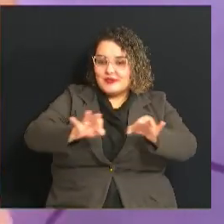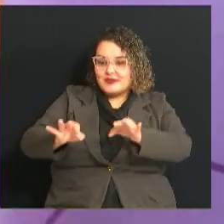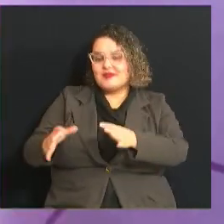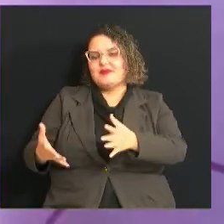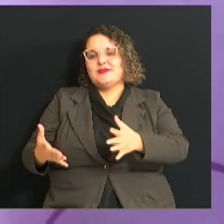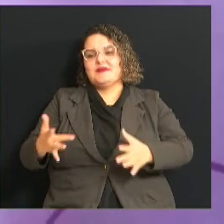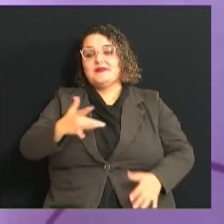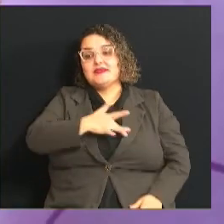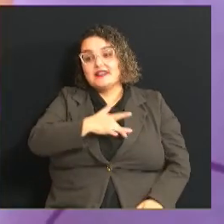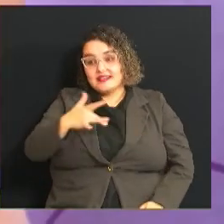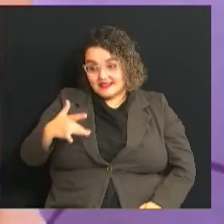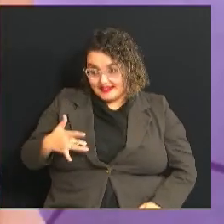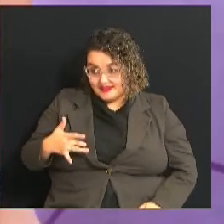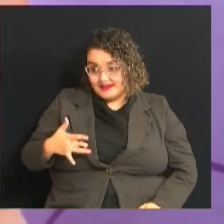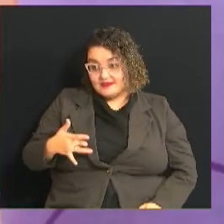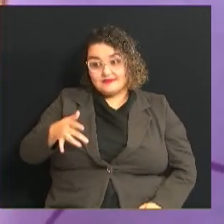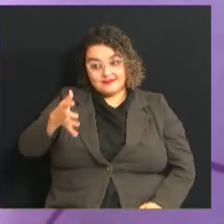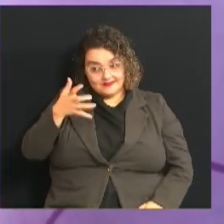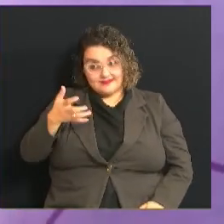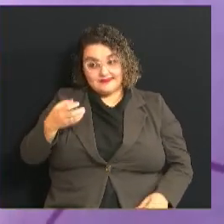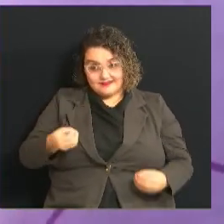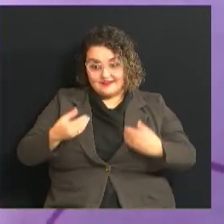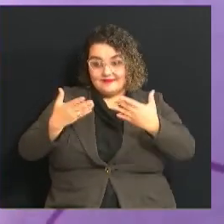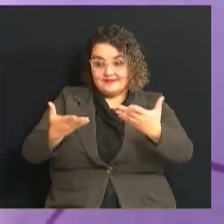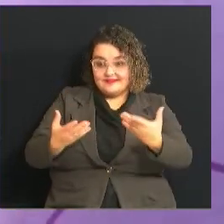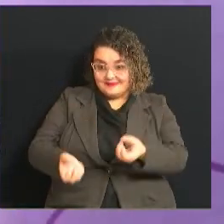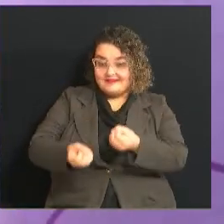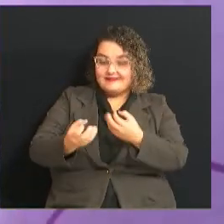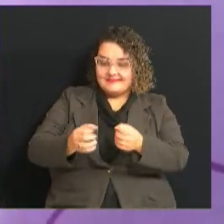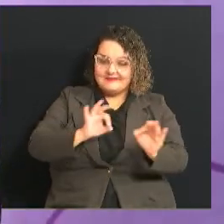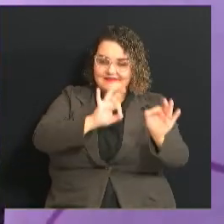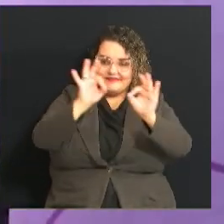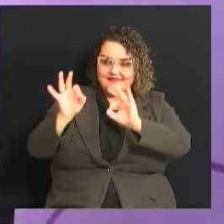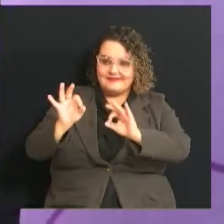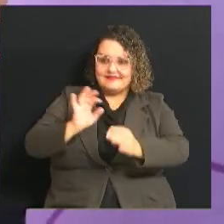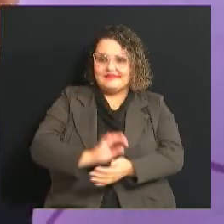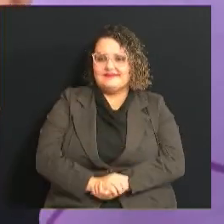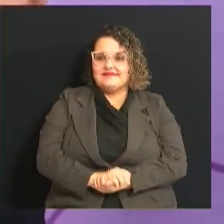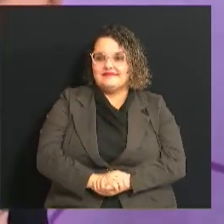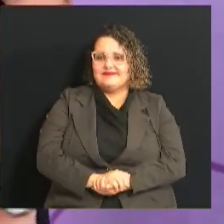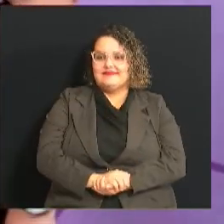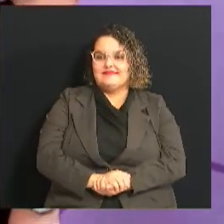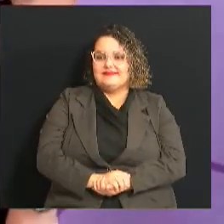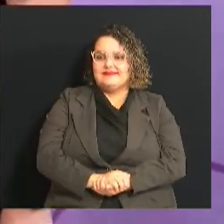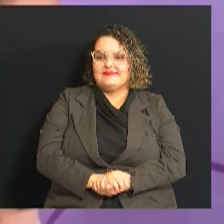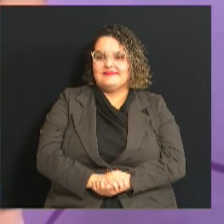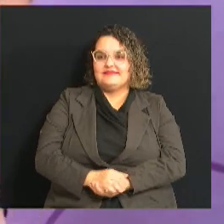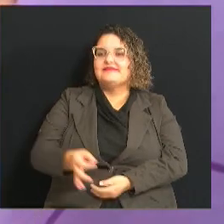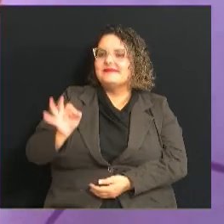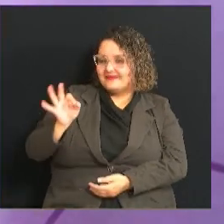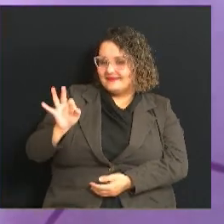saúde, que é o que a gente quer, levar sempre informação para quem está assistindo. Tá certo.